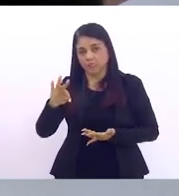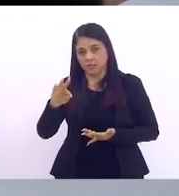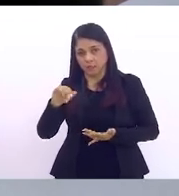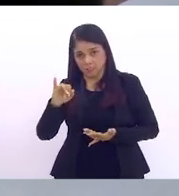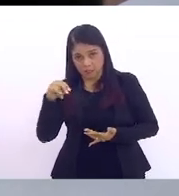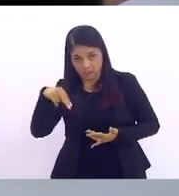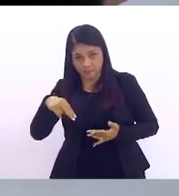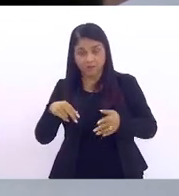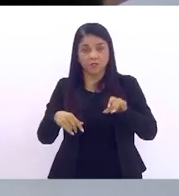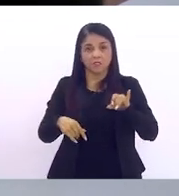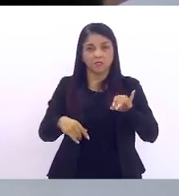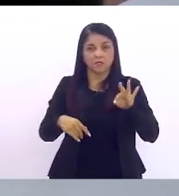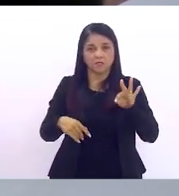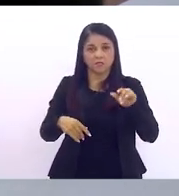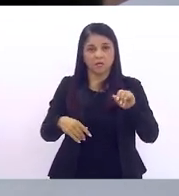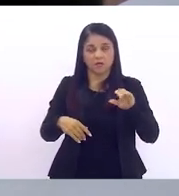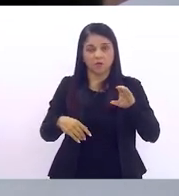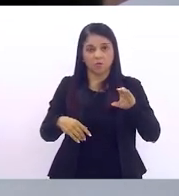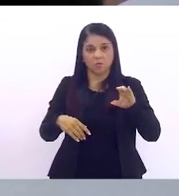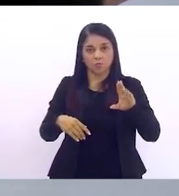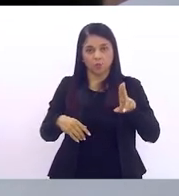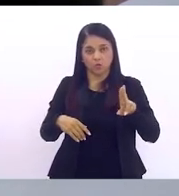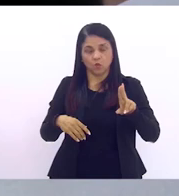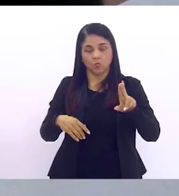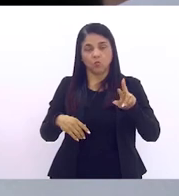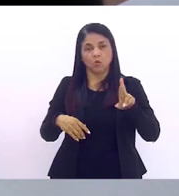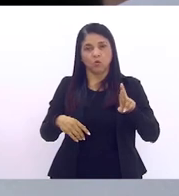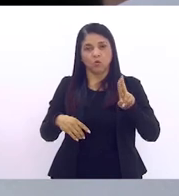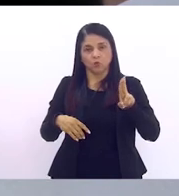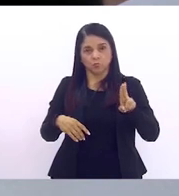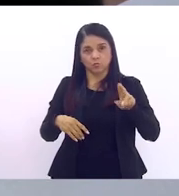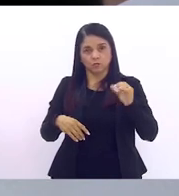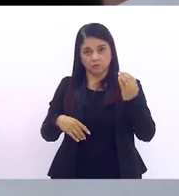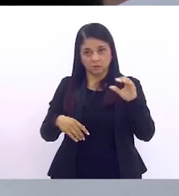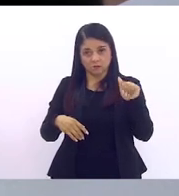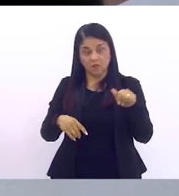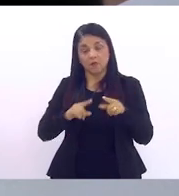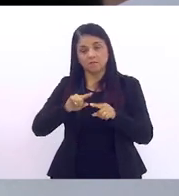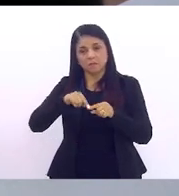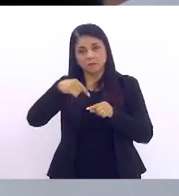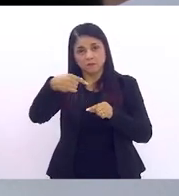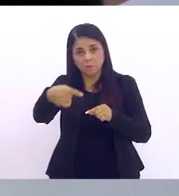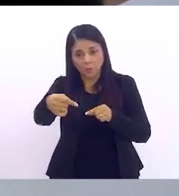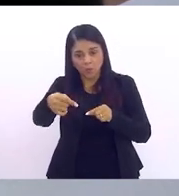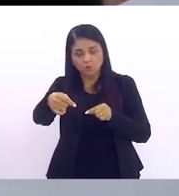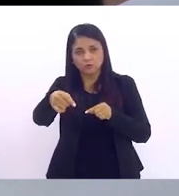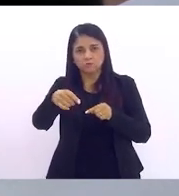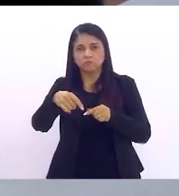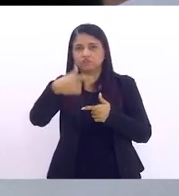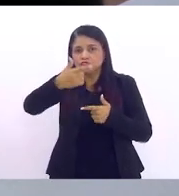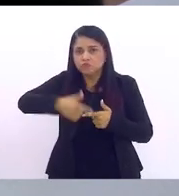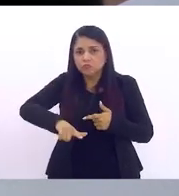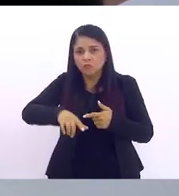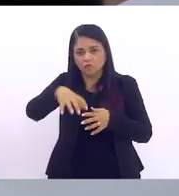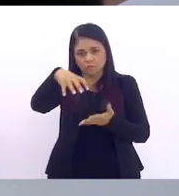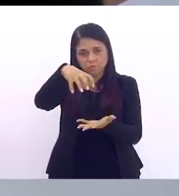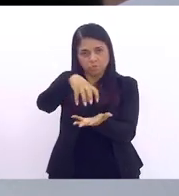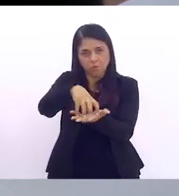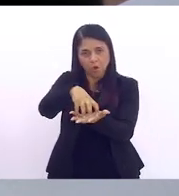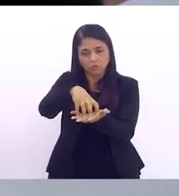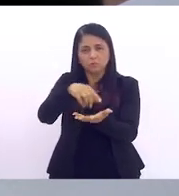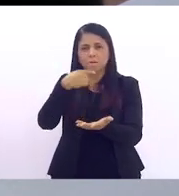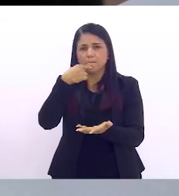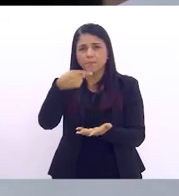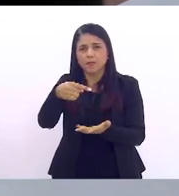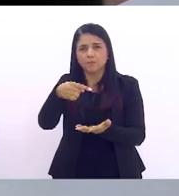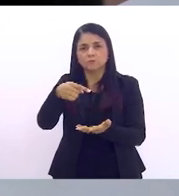40 Km depois nós temos um outro Pórtico de cobrança pouco próximo ali